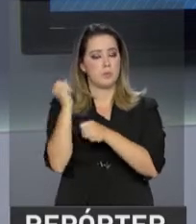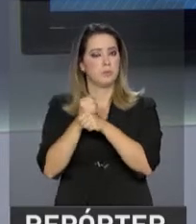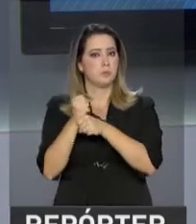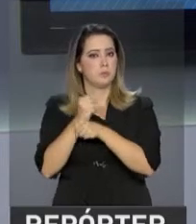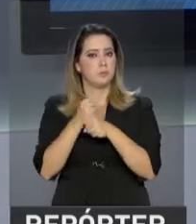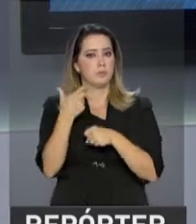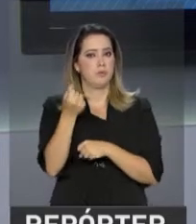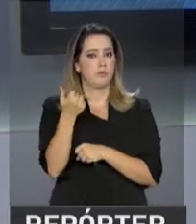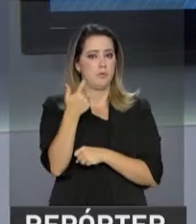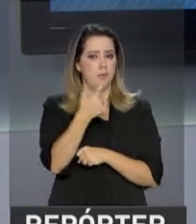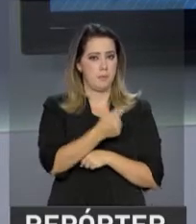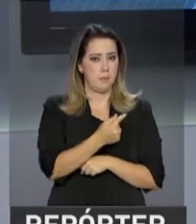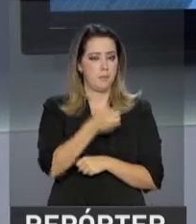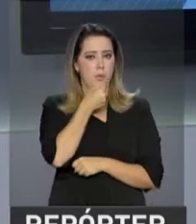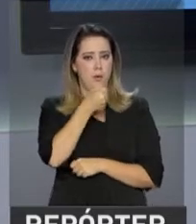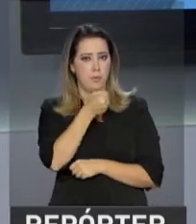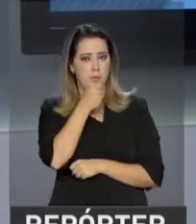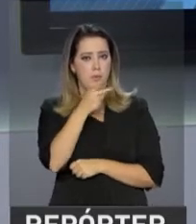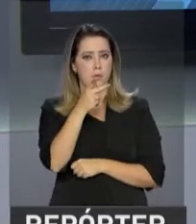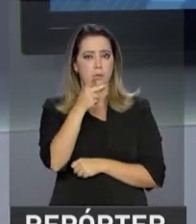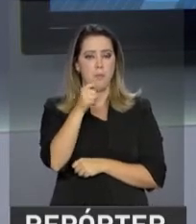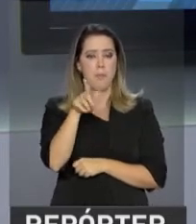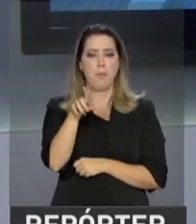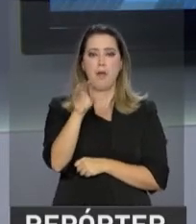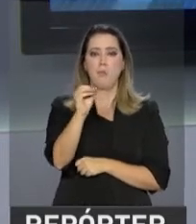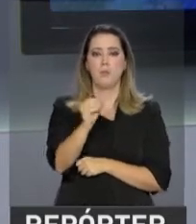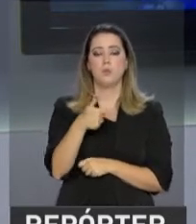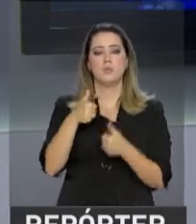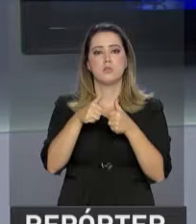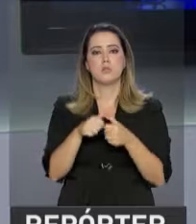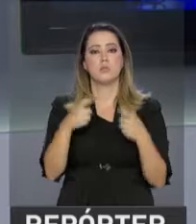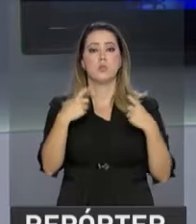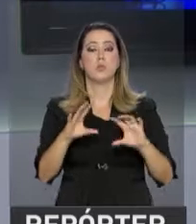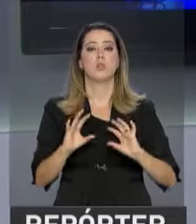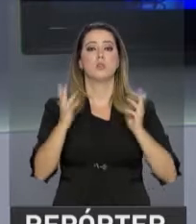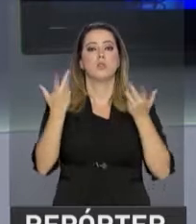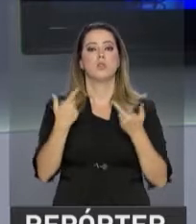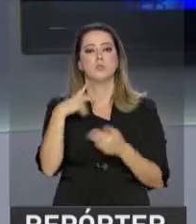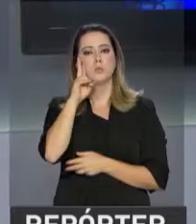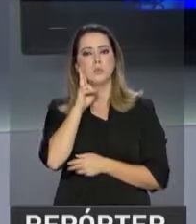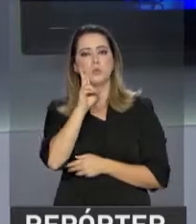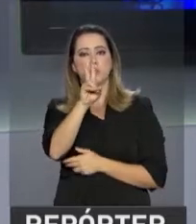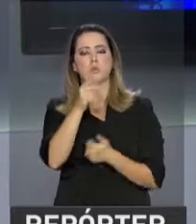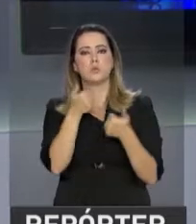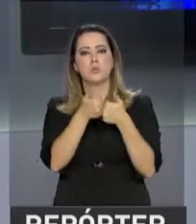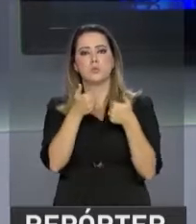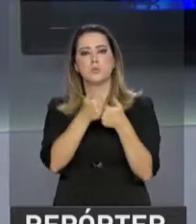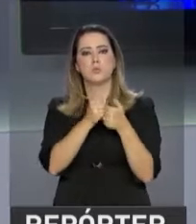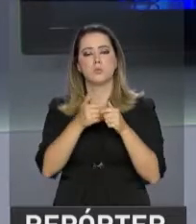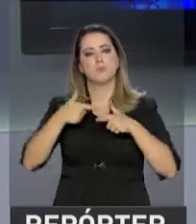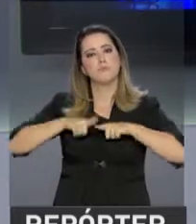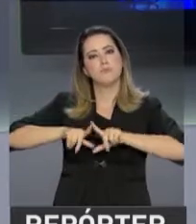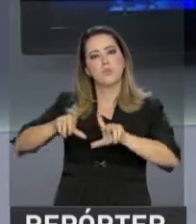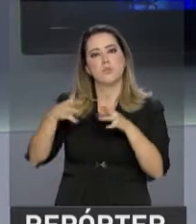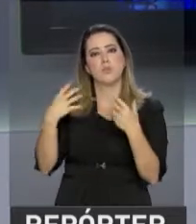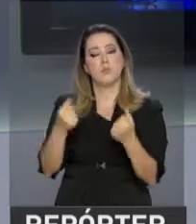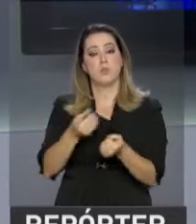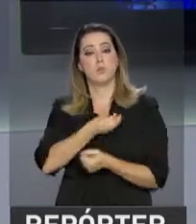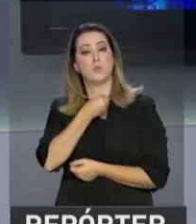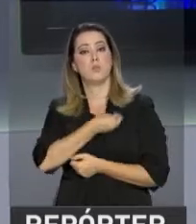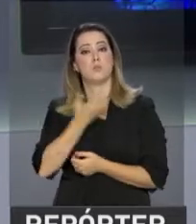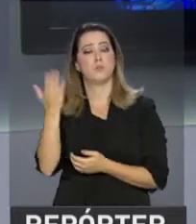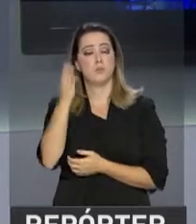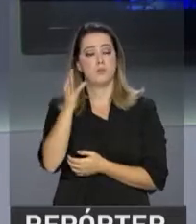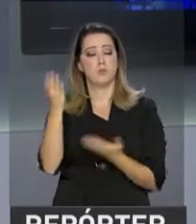2017 o repórter pablo mundo está no local da cerimônia em são paulo para acompanhar a premiação vai conversar ao vivo com a gente